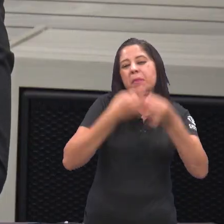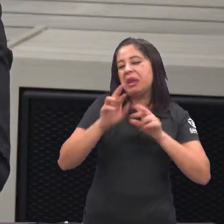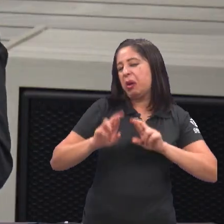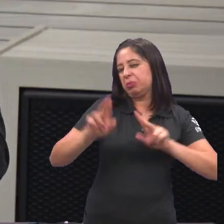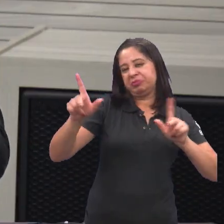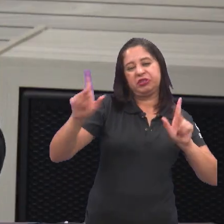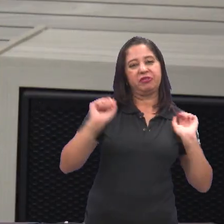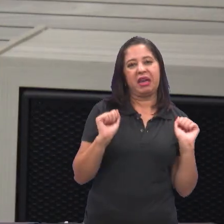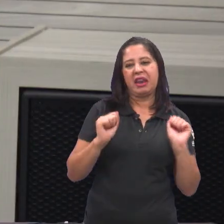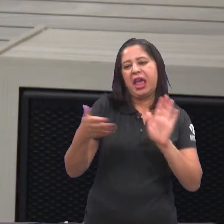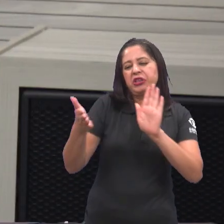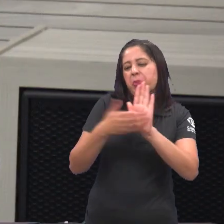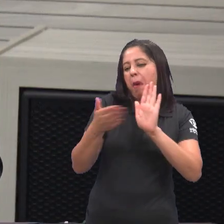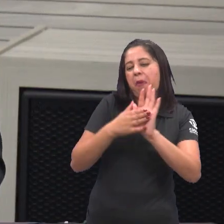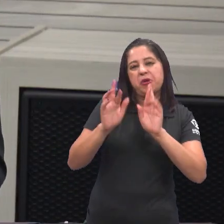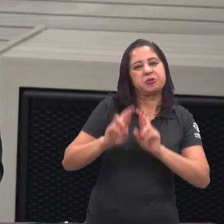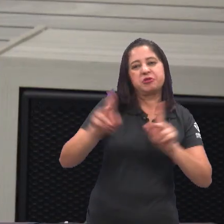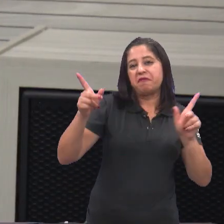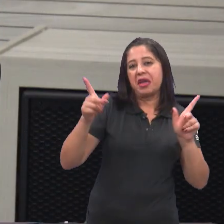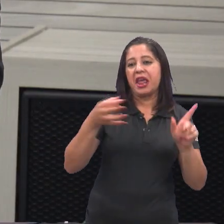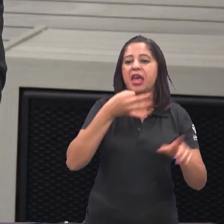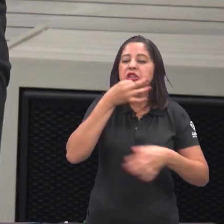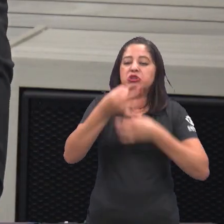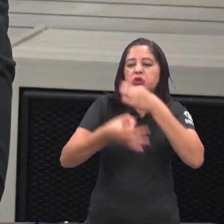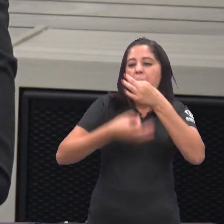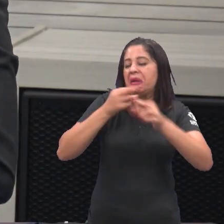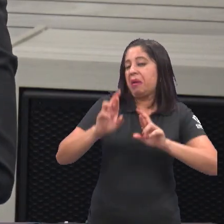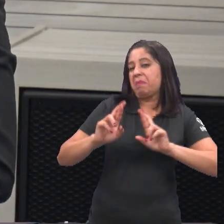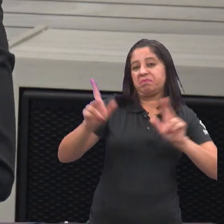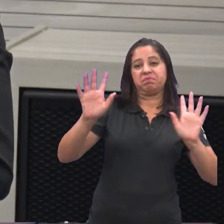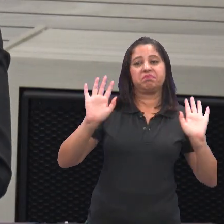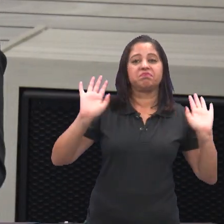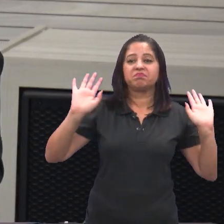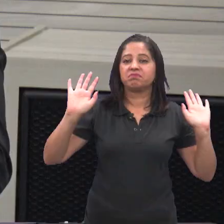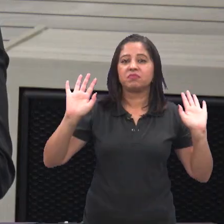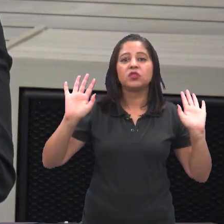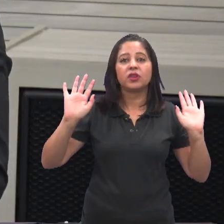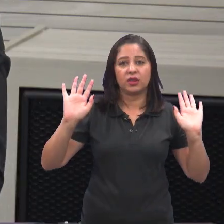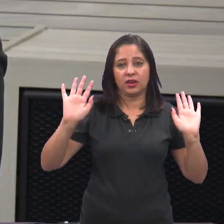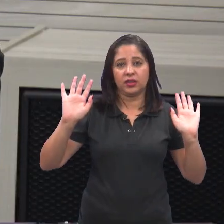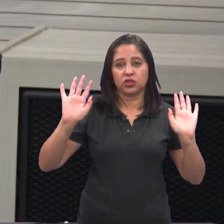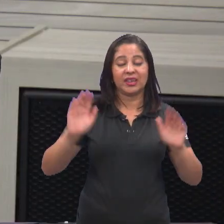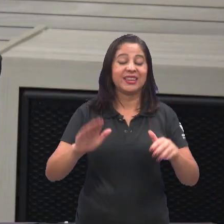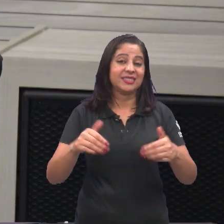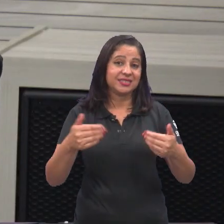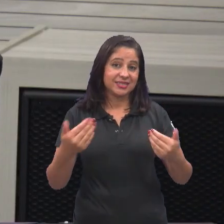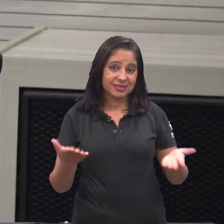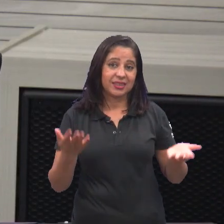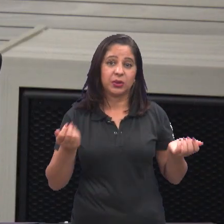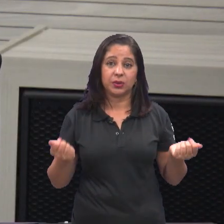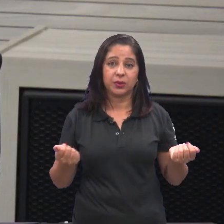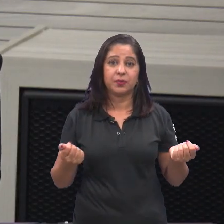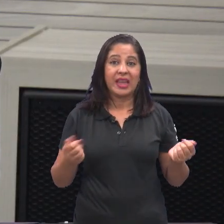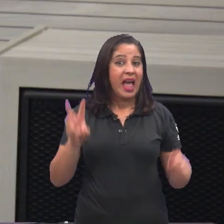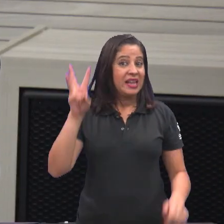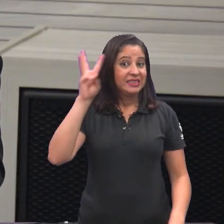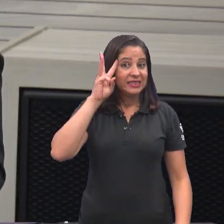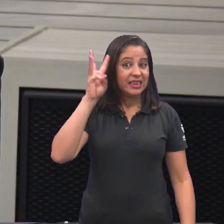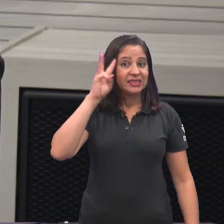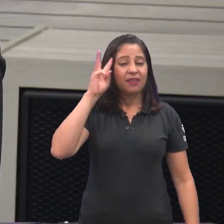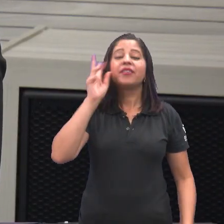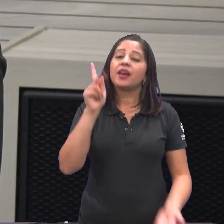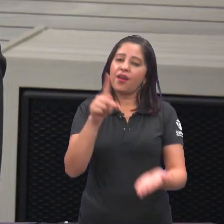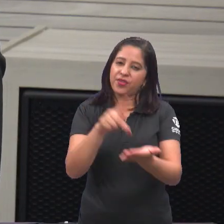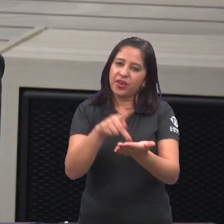de propostas, de projetos de lei. Na ocasião, na terça-feira, realmente